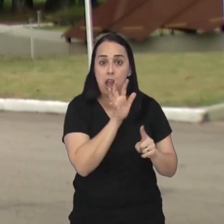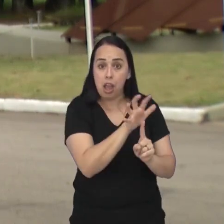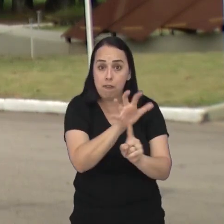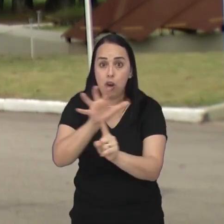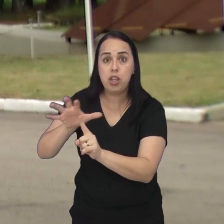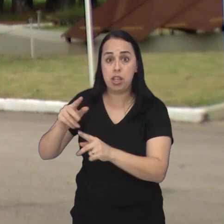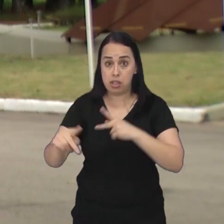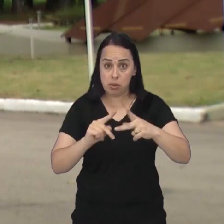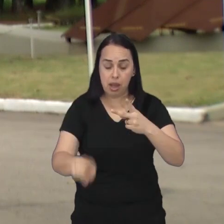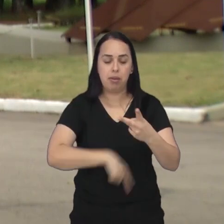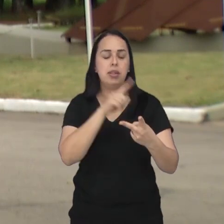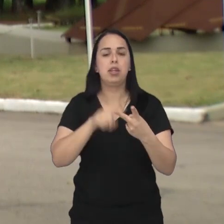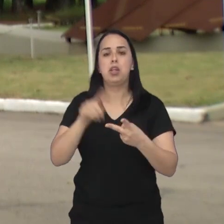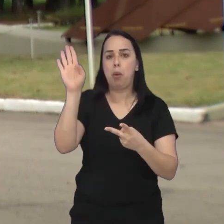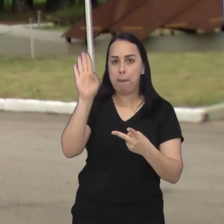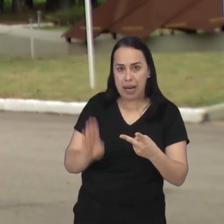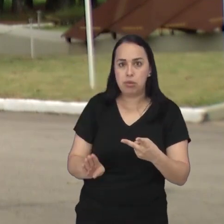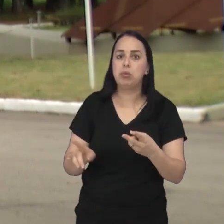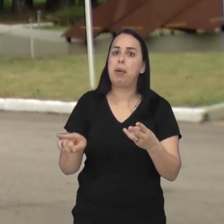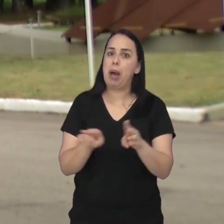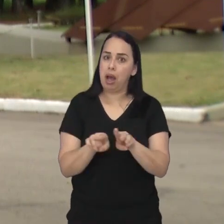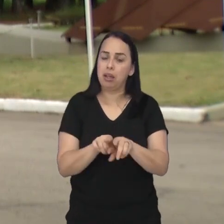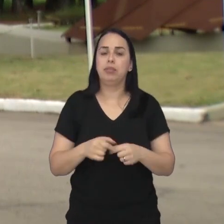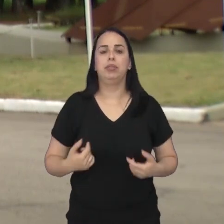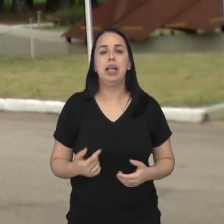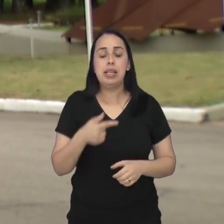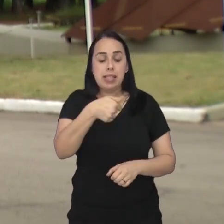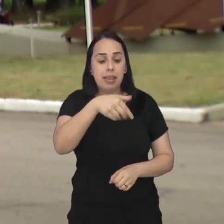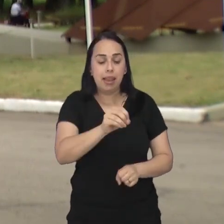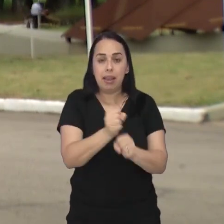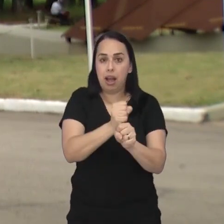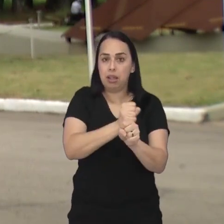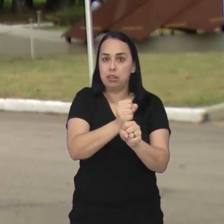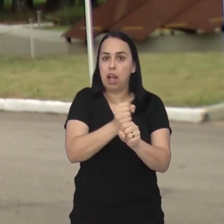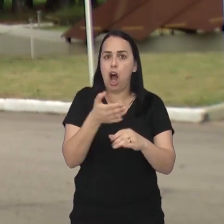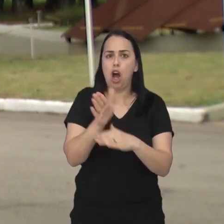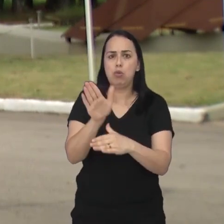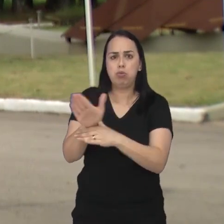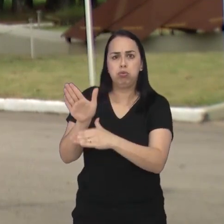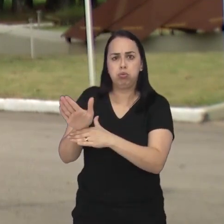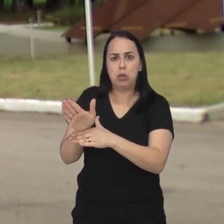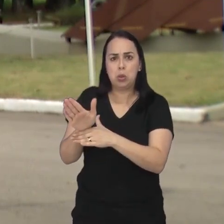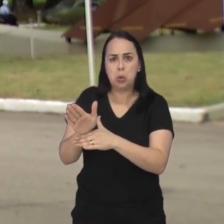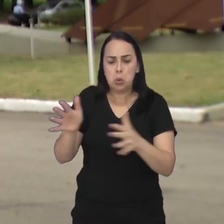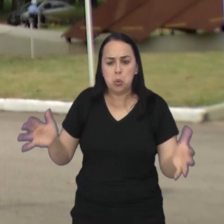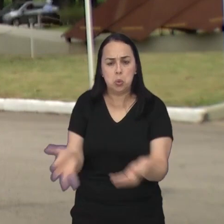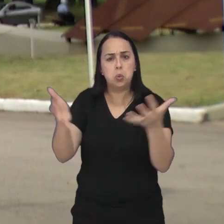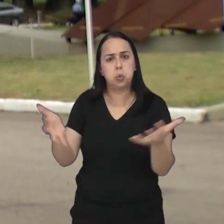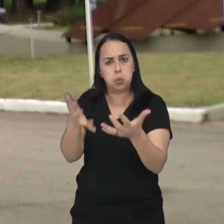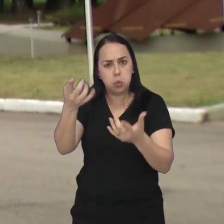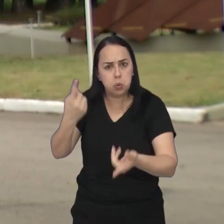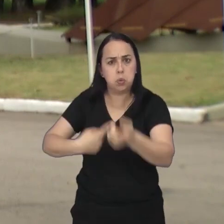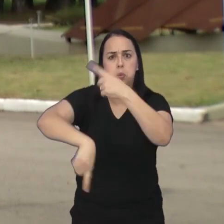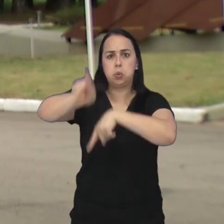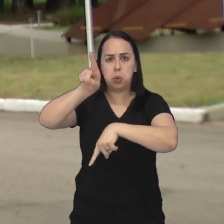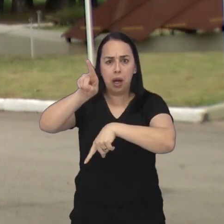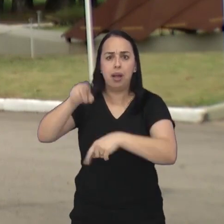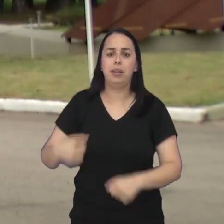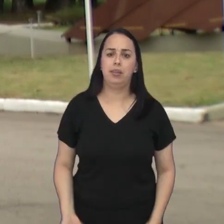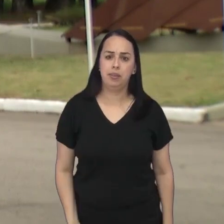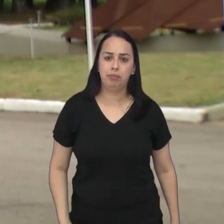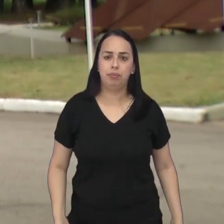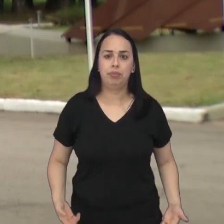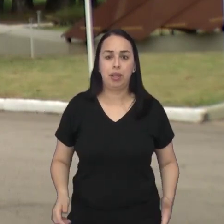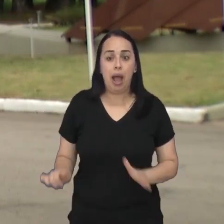impacta positivamente não só São José e região, como o Brasil e o mundo. Nesses 70 anos, o DCTA contribuiu para o impulsionamento do município